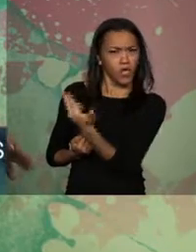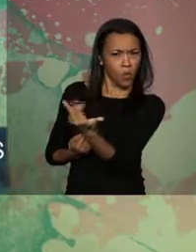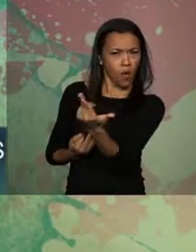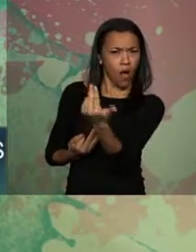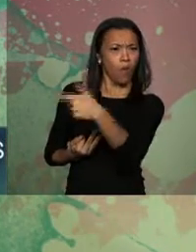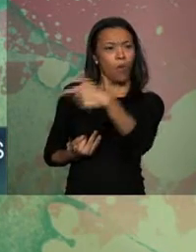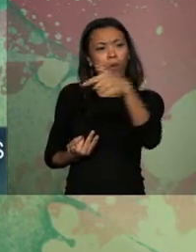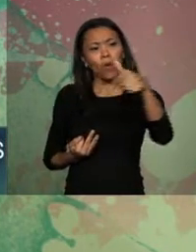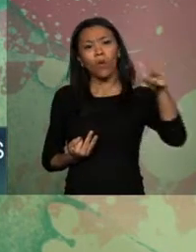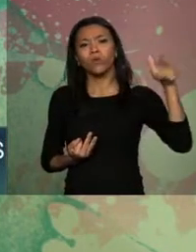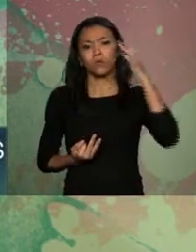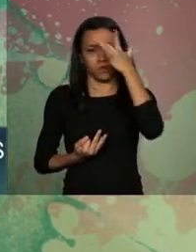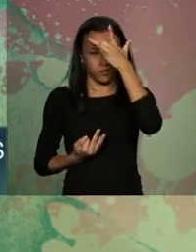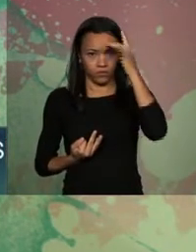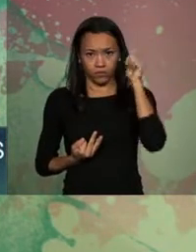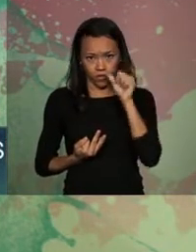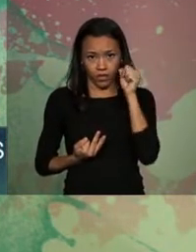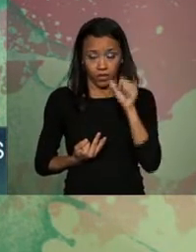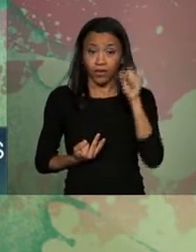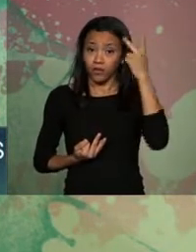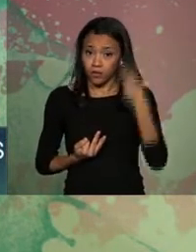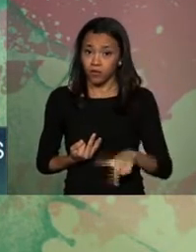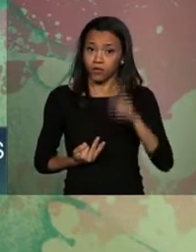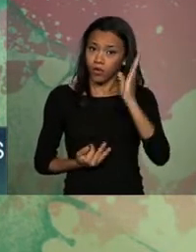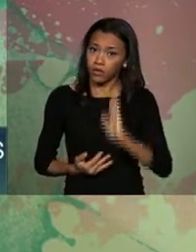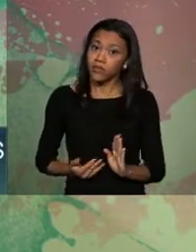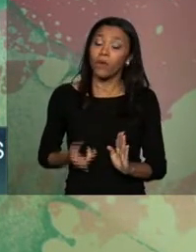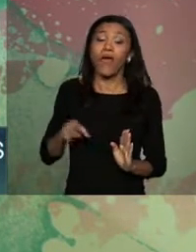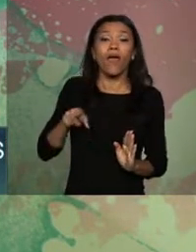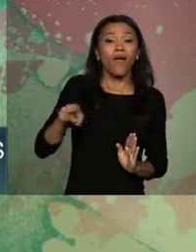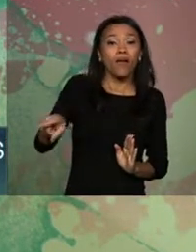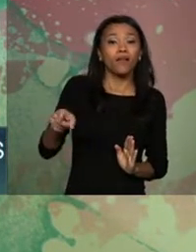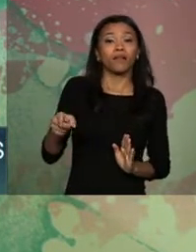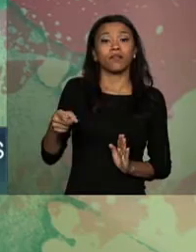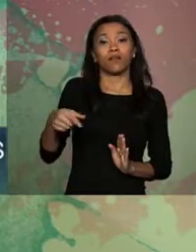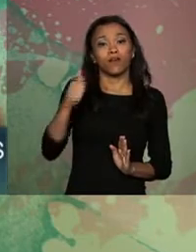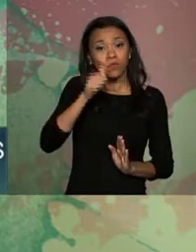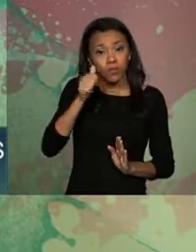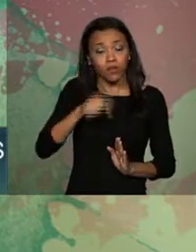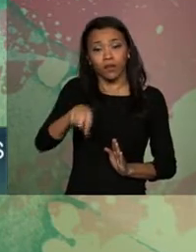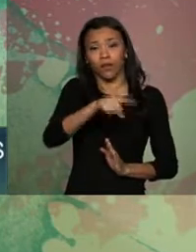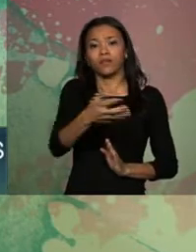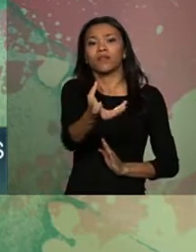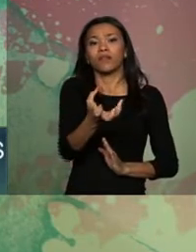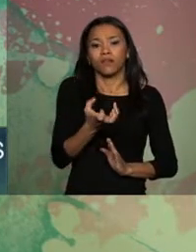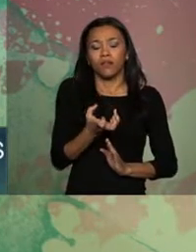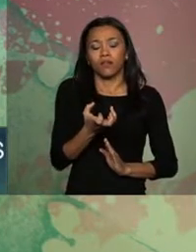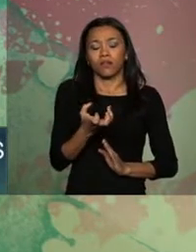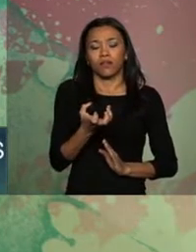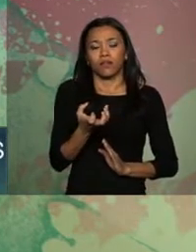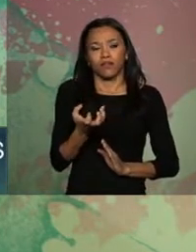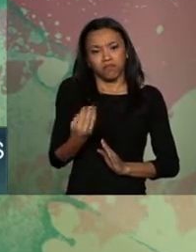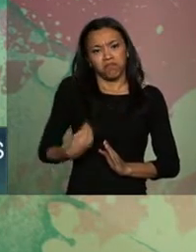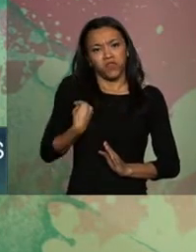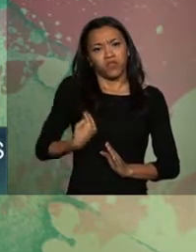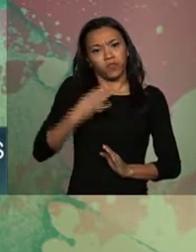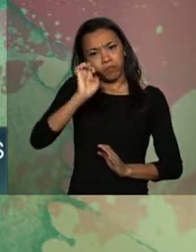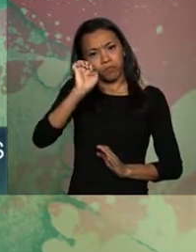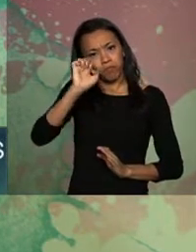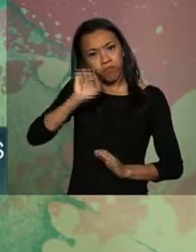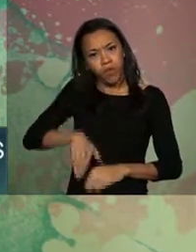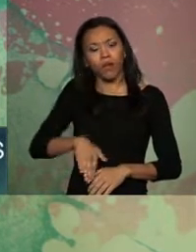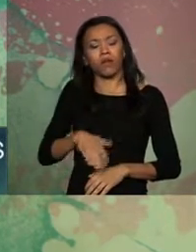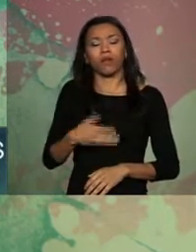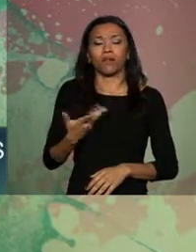assim, como as mulheres todas desse país, elas buscam sobreviver, buscam seu trabalho e